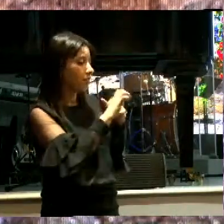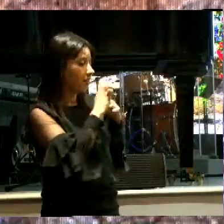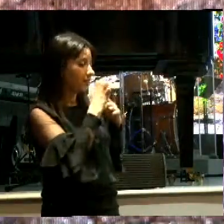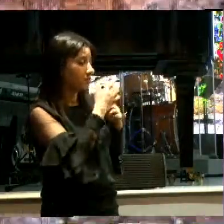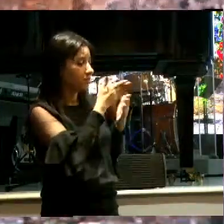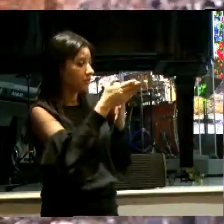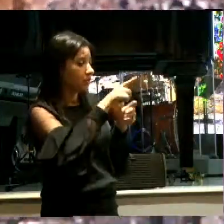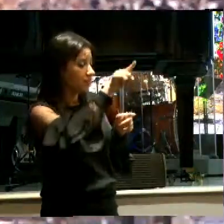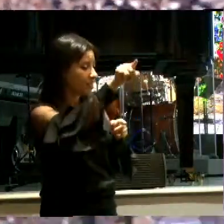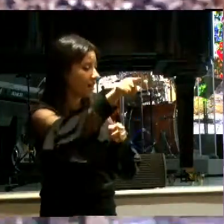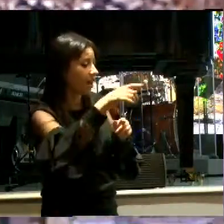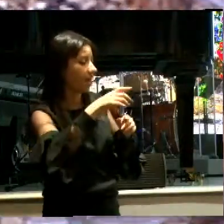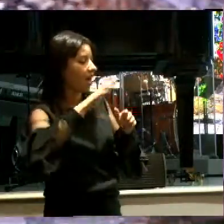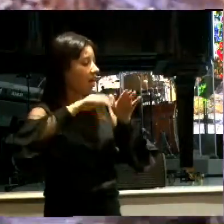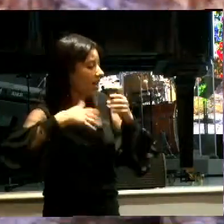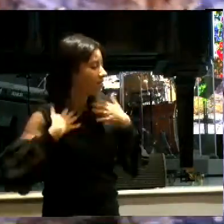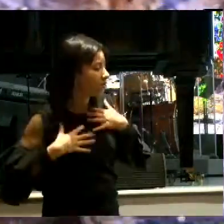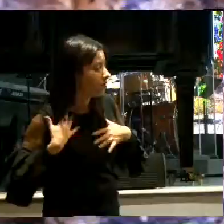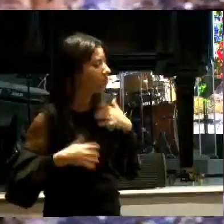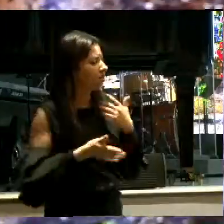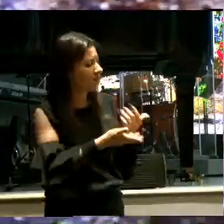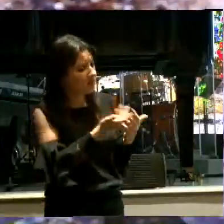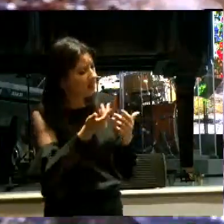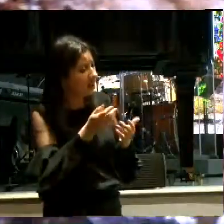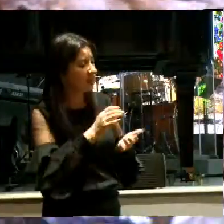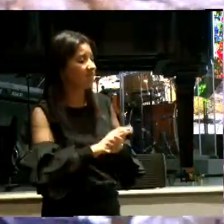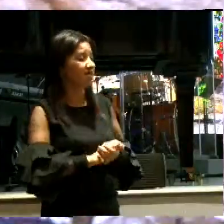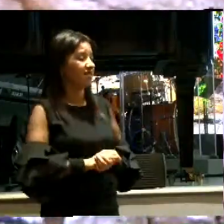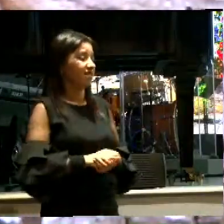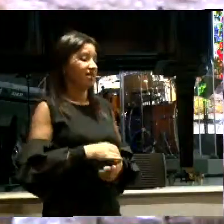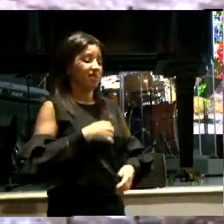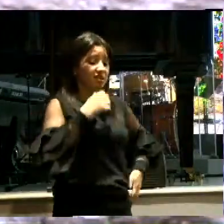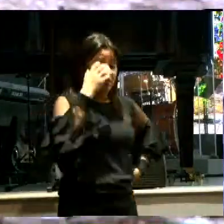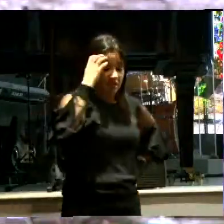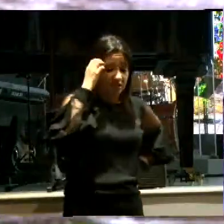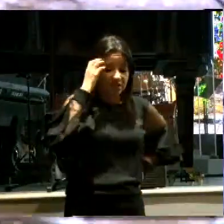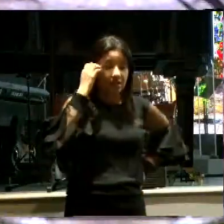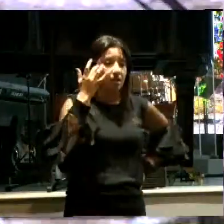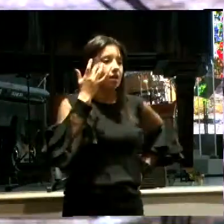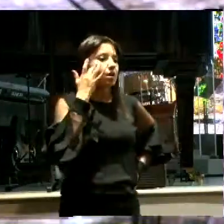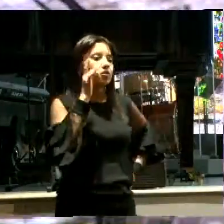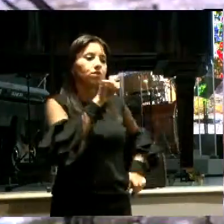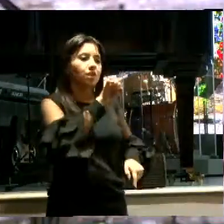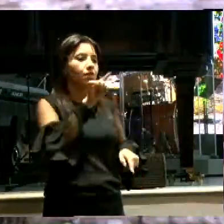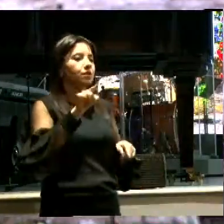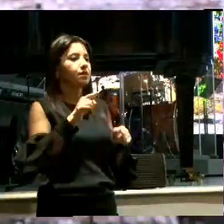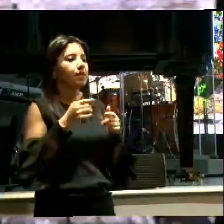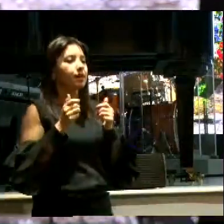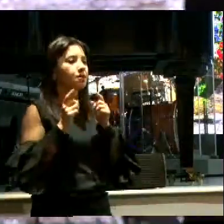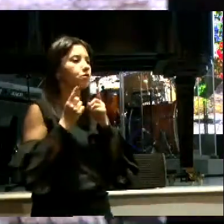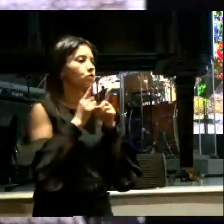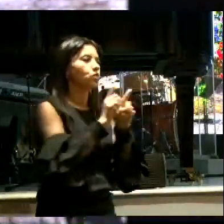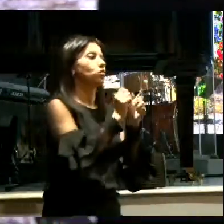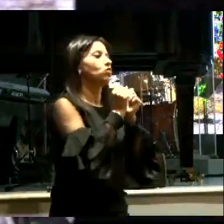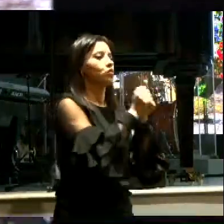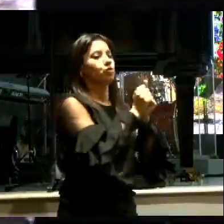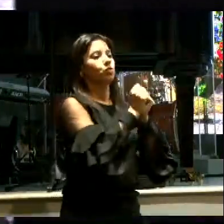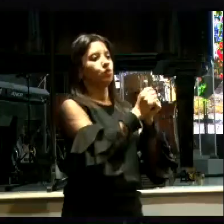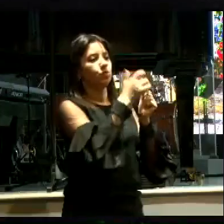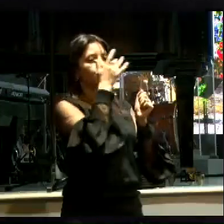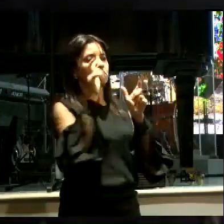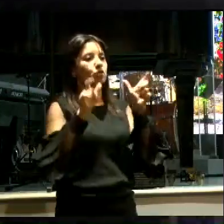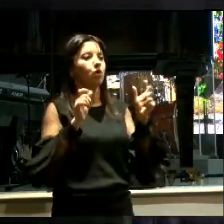anda andando, mas eu sei de uma coisa: escolha melhor suas companhias. Porque